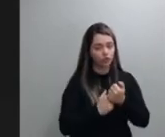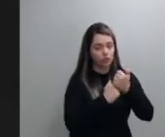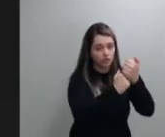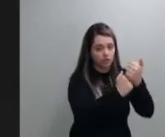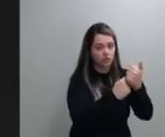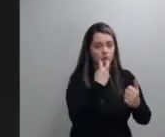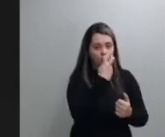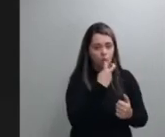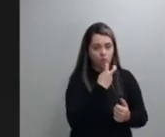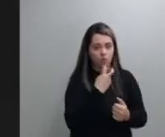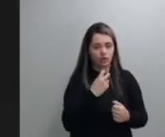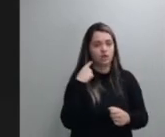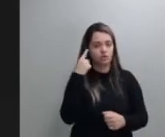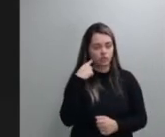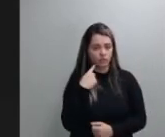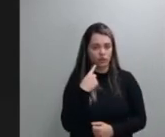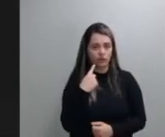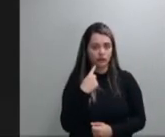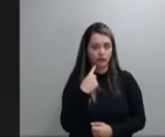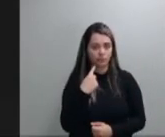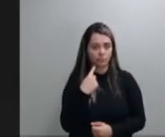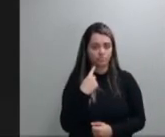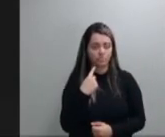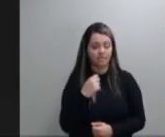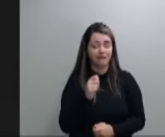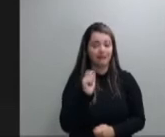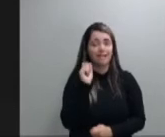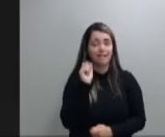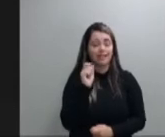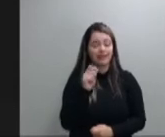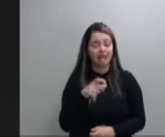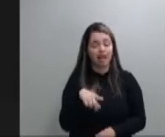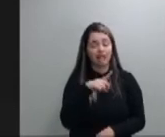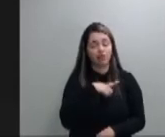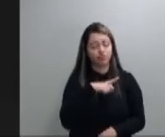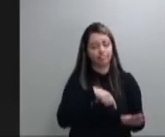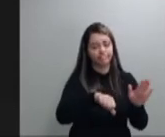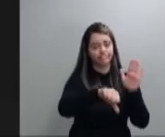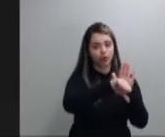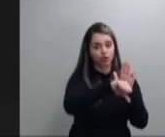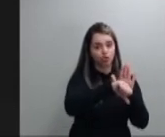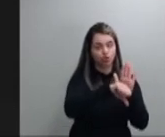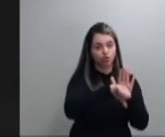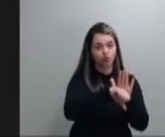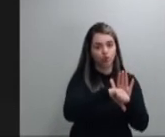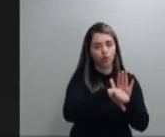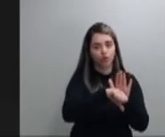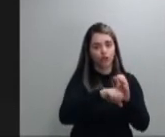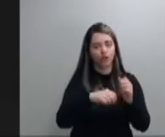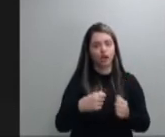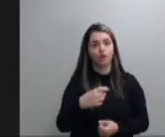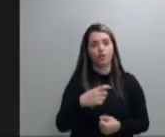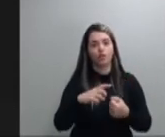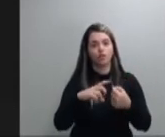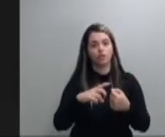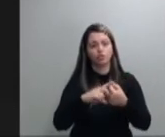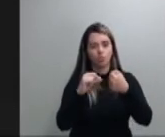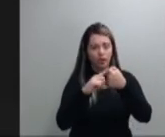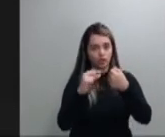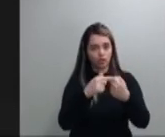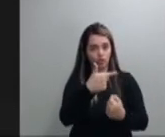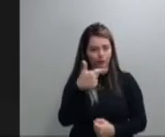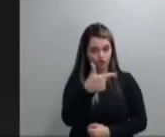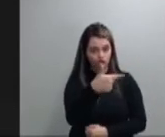Paula, alegada violação ao artigo 1022 do Código de Processo Civil. Alegada violação ao